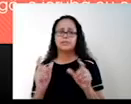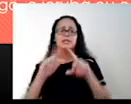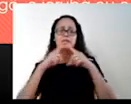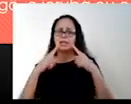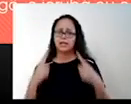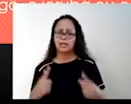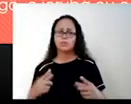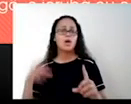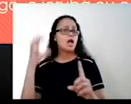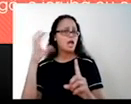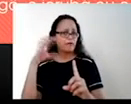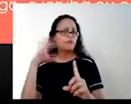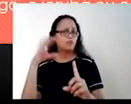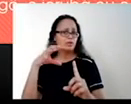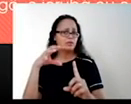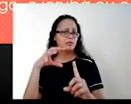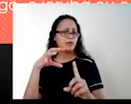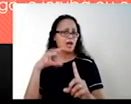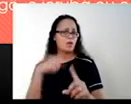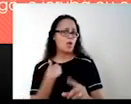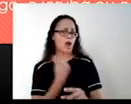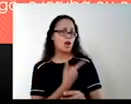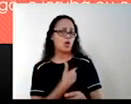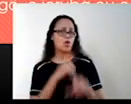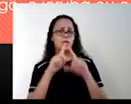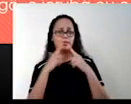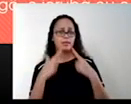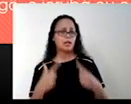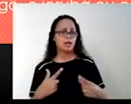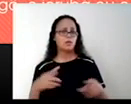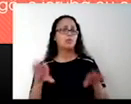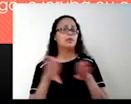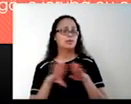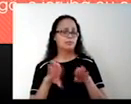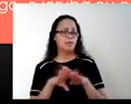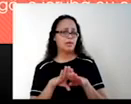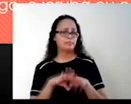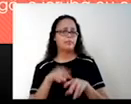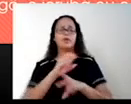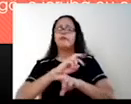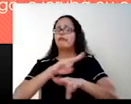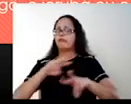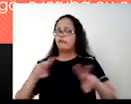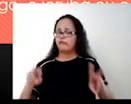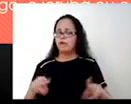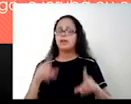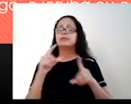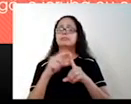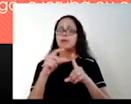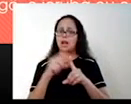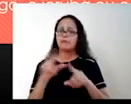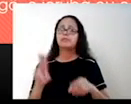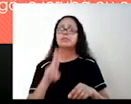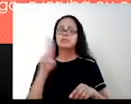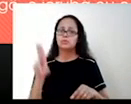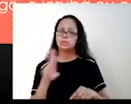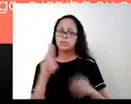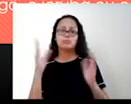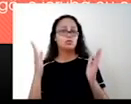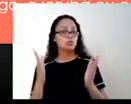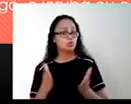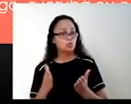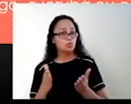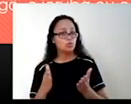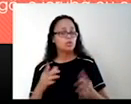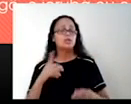deles, influenciaram a nossa língua também. Então, muitas das palavras que nós usamos hoje, que a gente nem